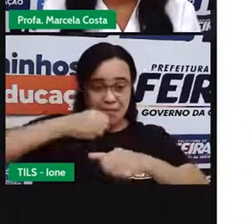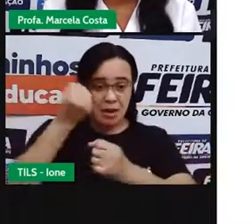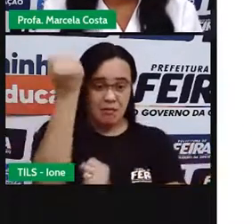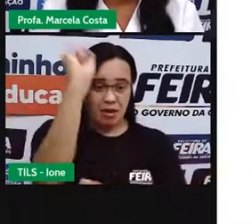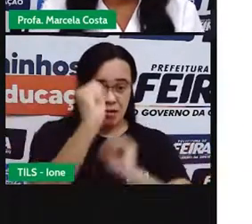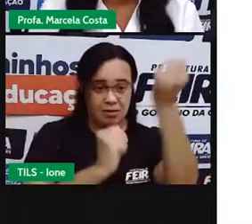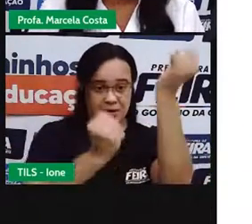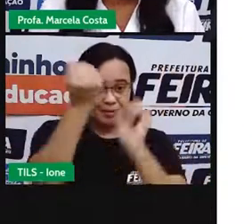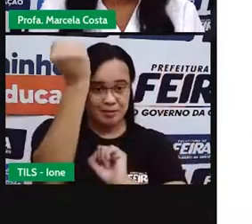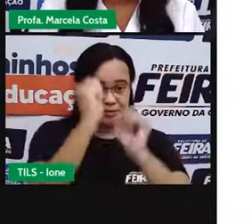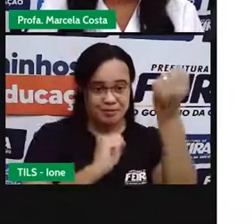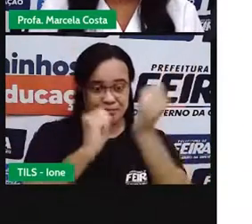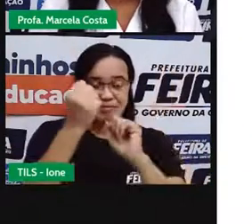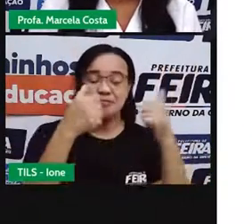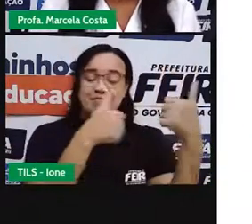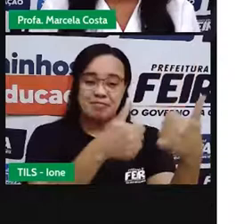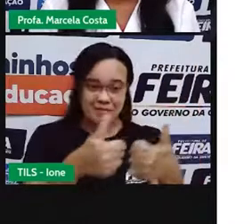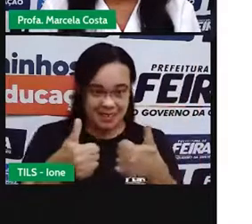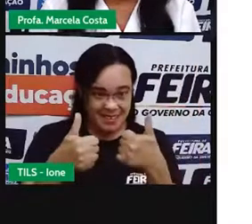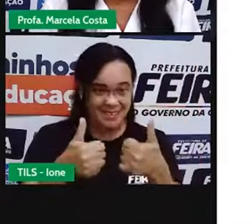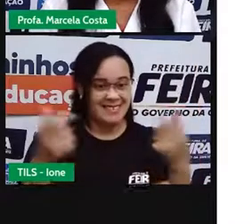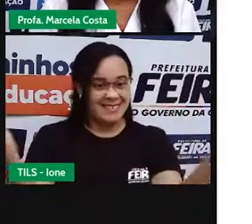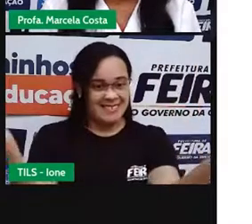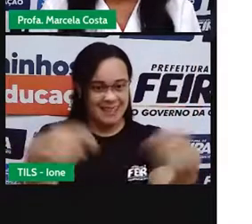outros materiais.